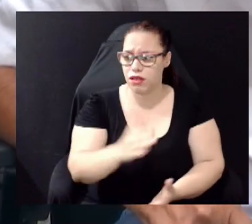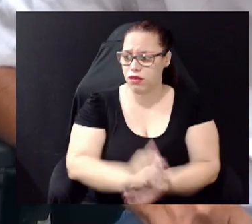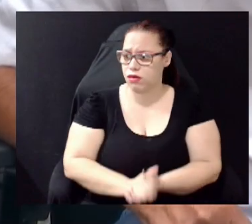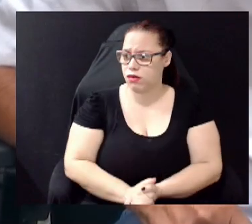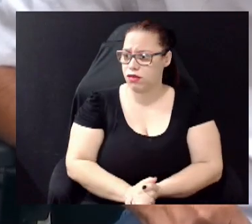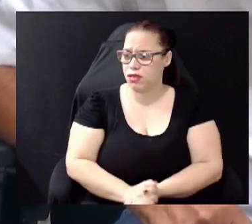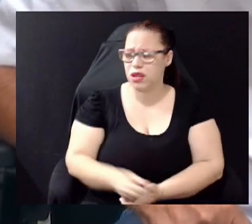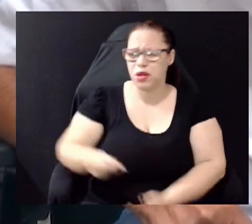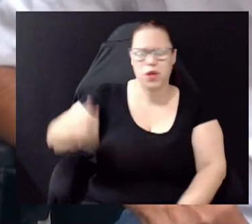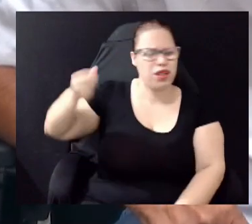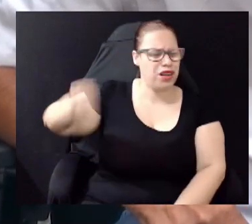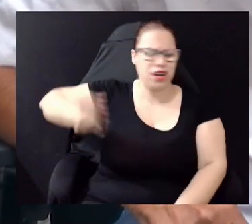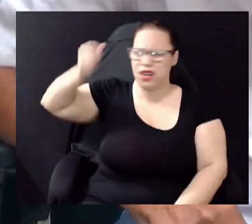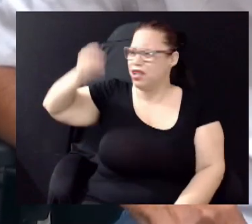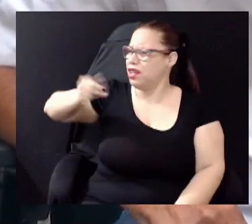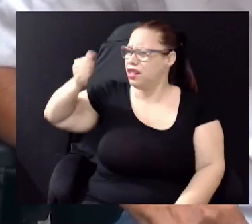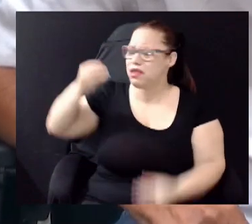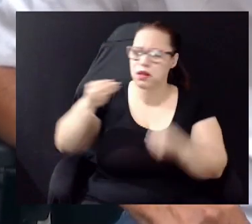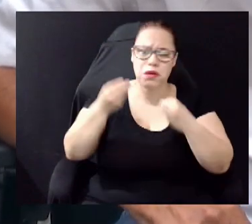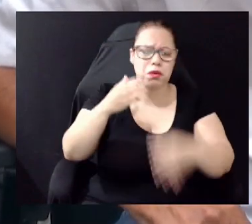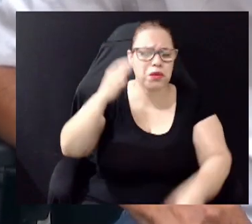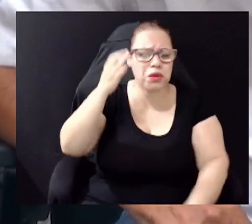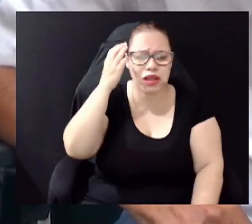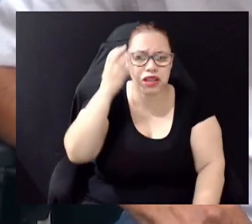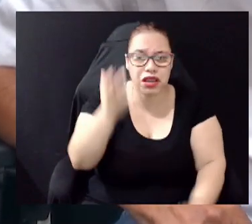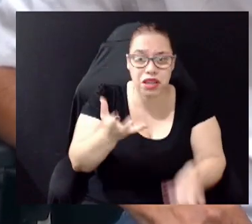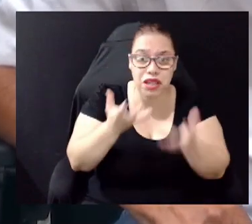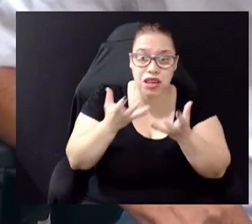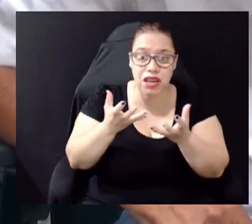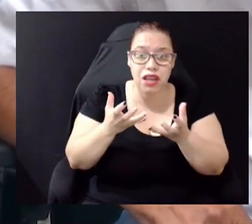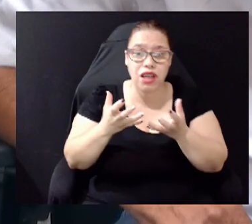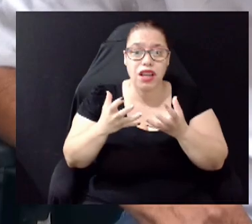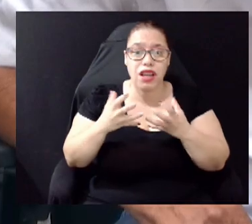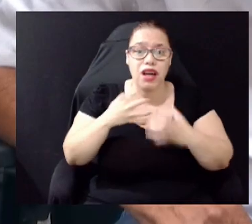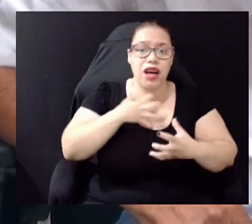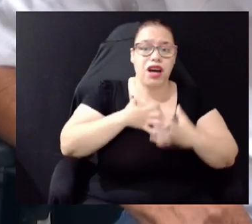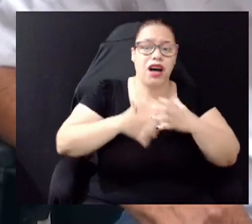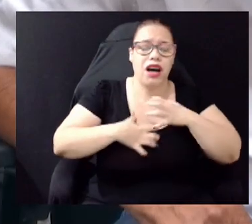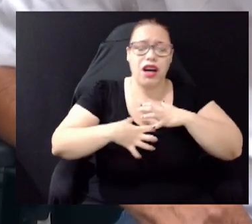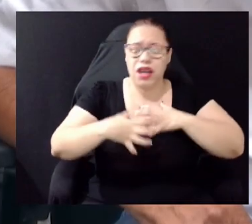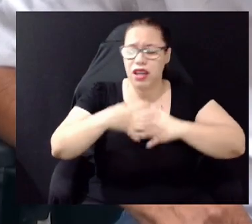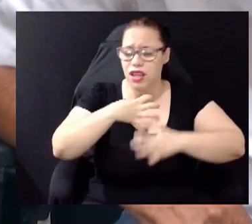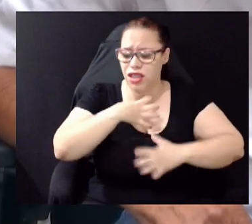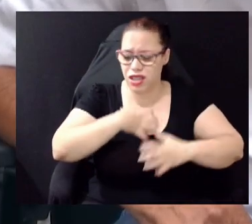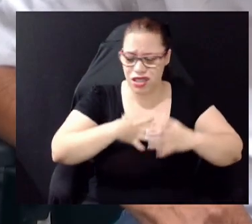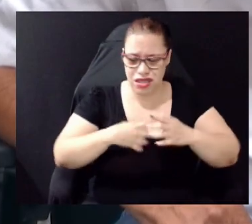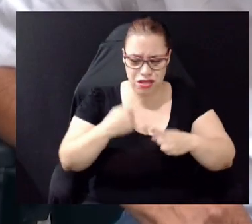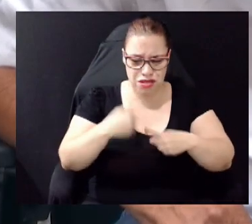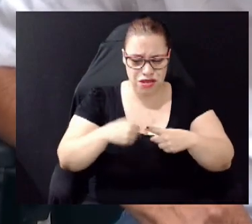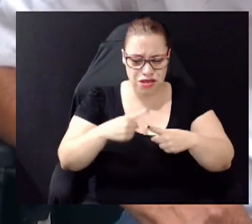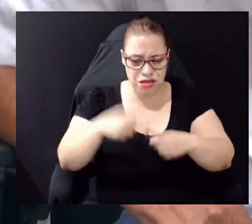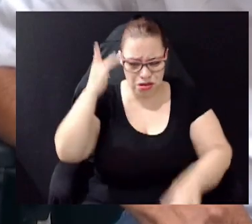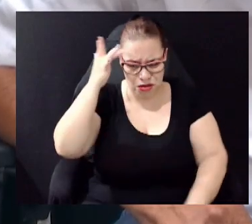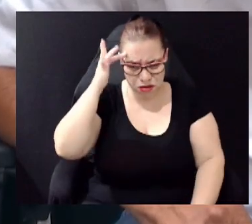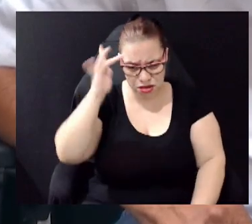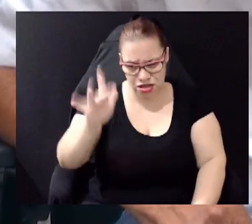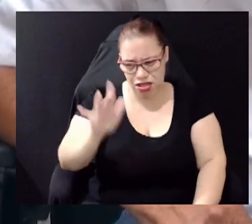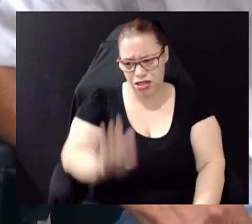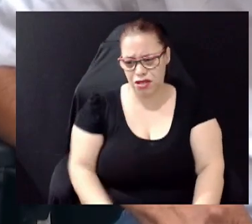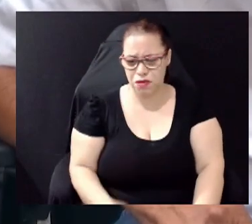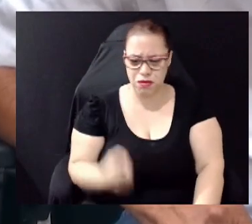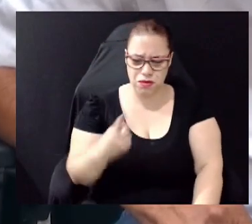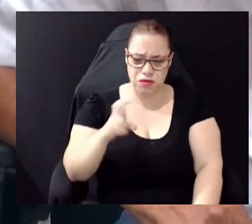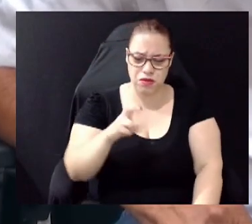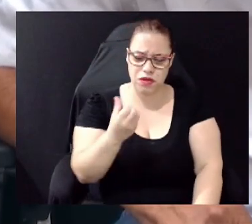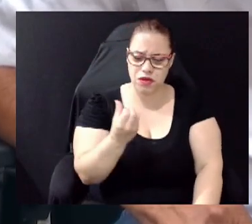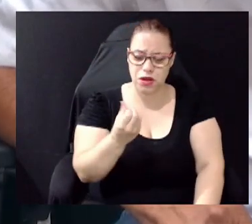antes. Como eu queria. Vocês estavam falando assim, eu estava aqui machucada. Eu falei, por que eu não soube do 156? Eu podia ter